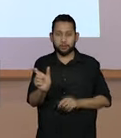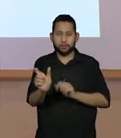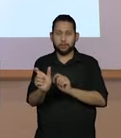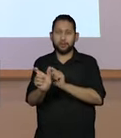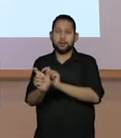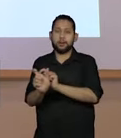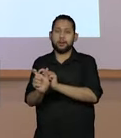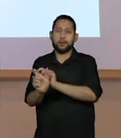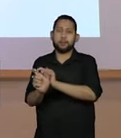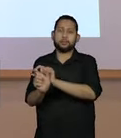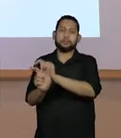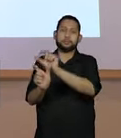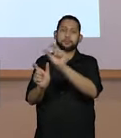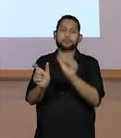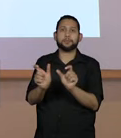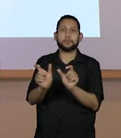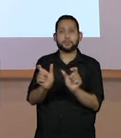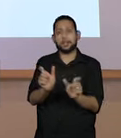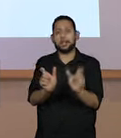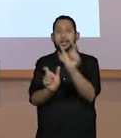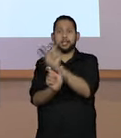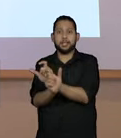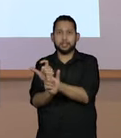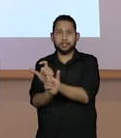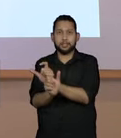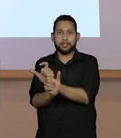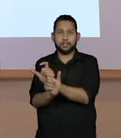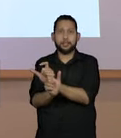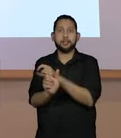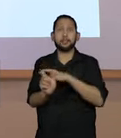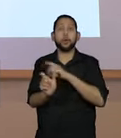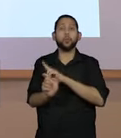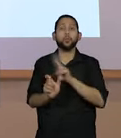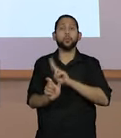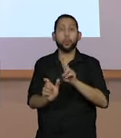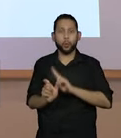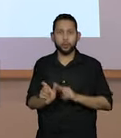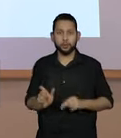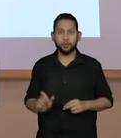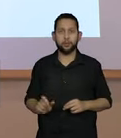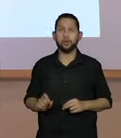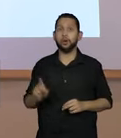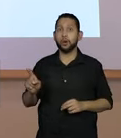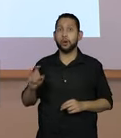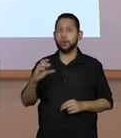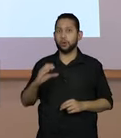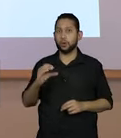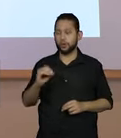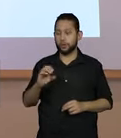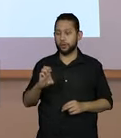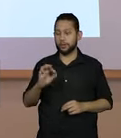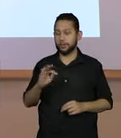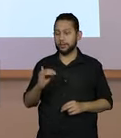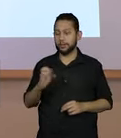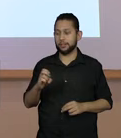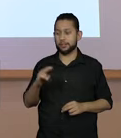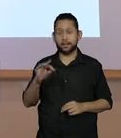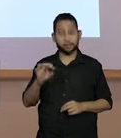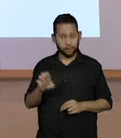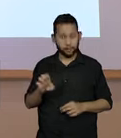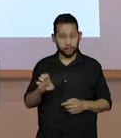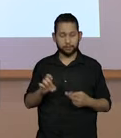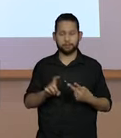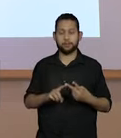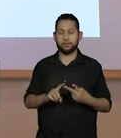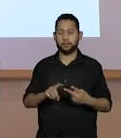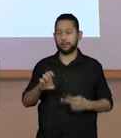de coeficiente estequiométrico. Uma outra observação. Mesmo onde eu não tenho